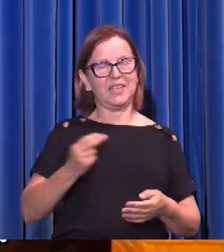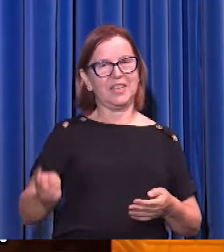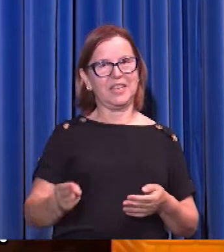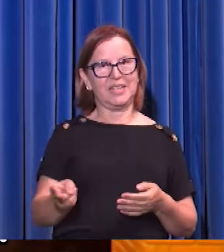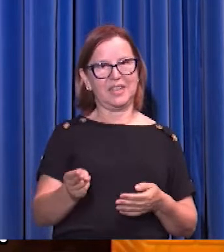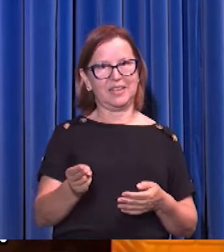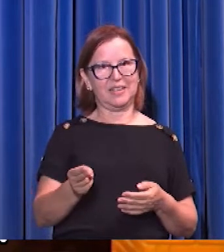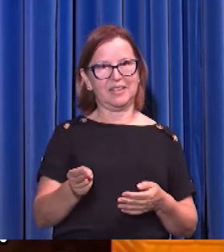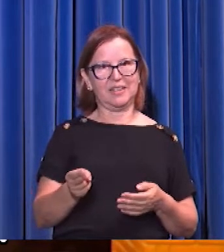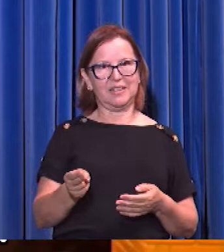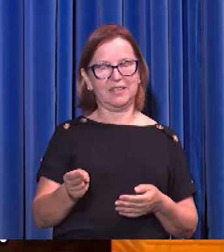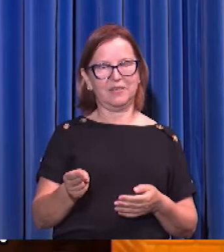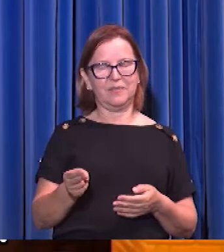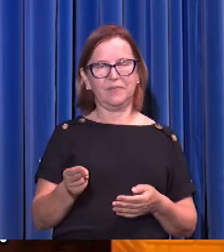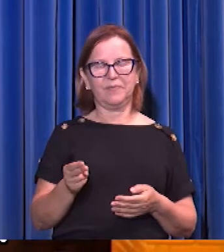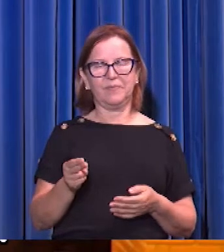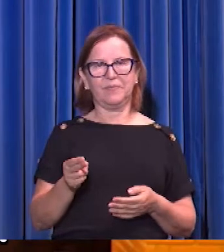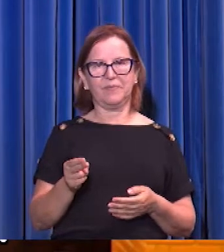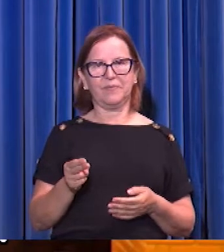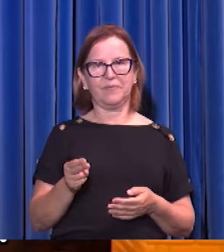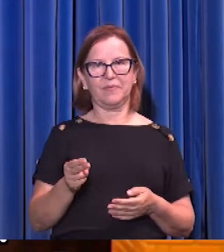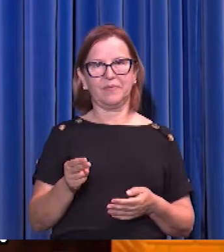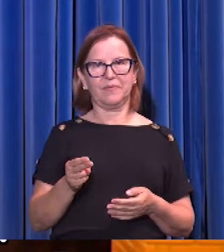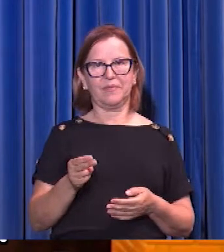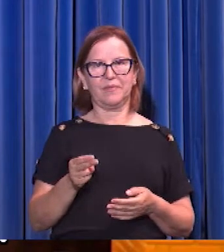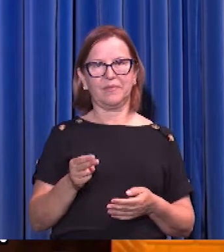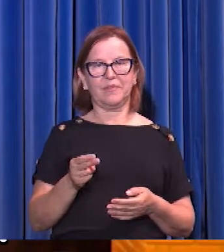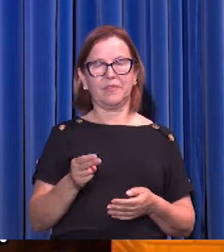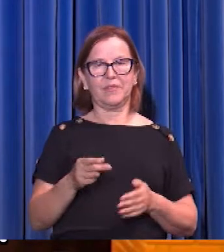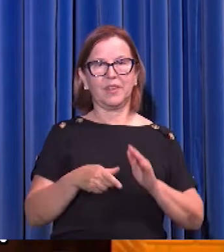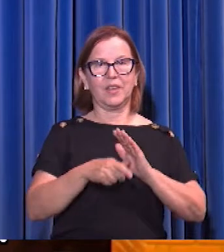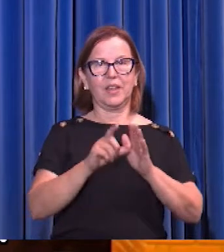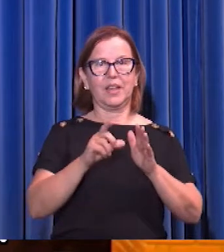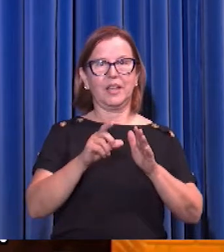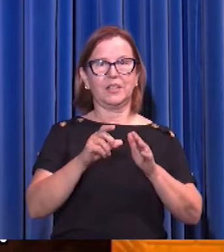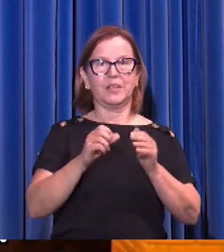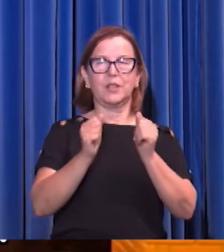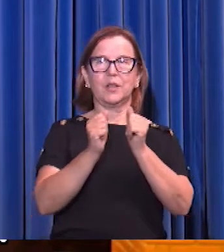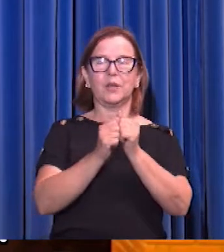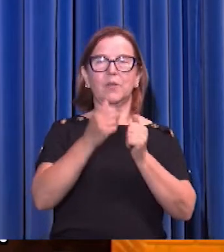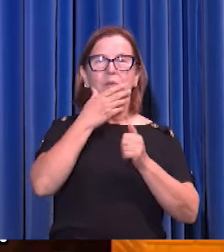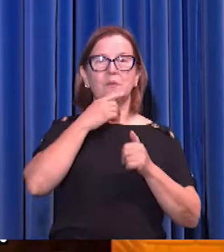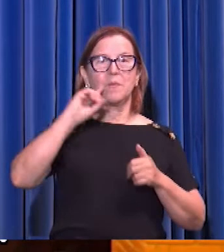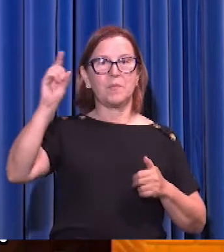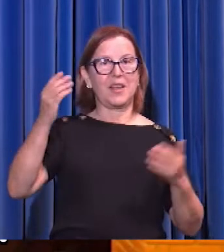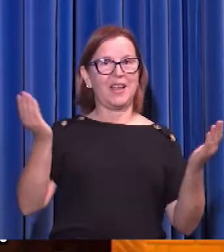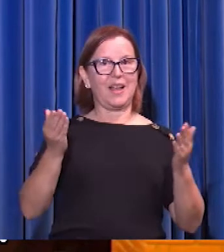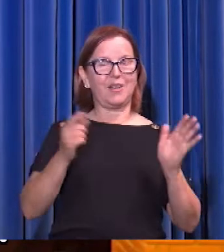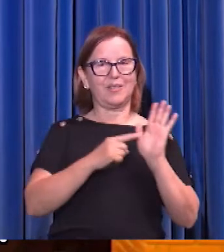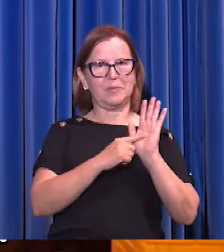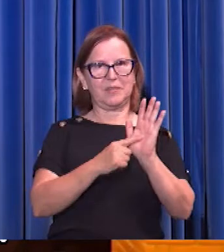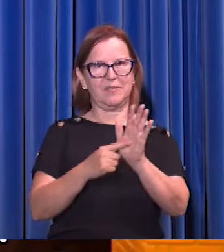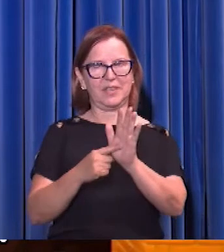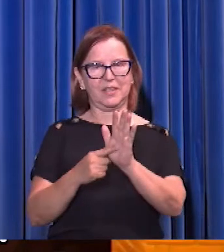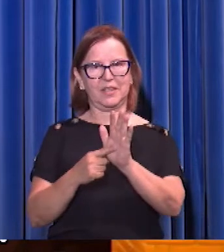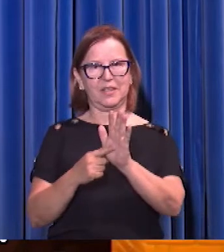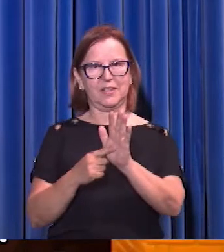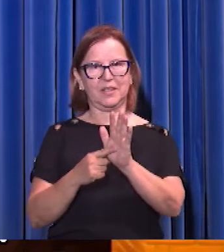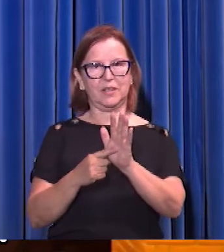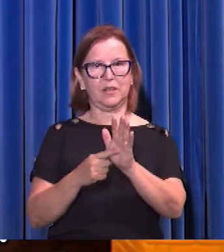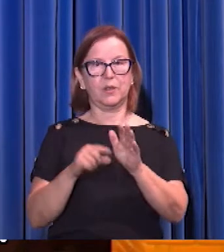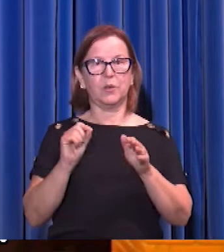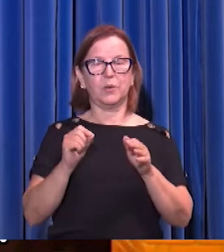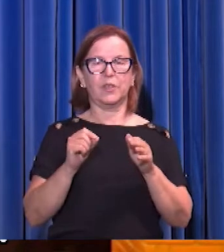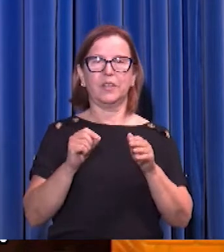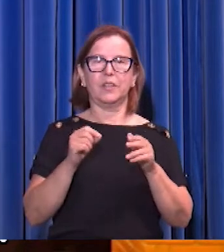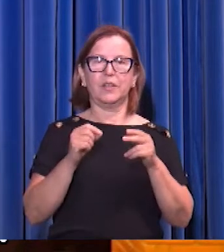qual estava com o Pai e nos foi manifestada. O que temos